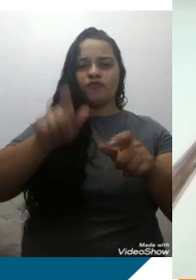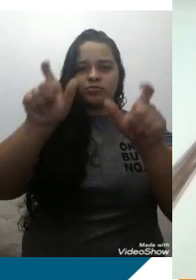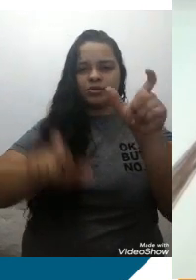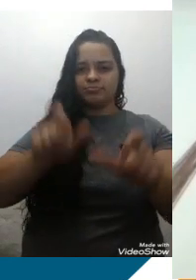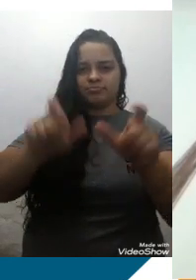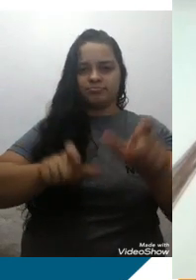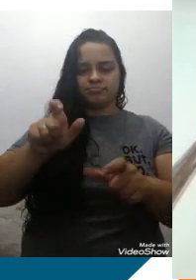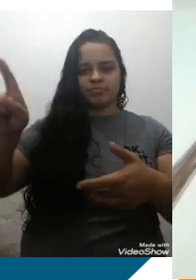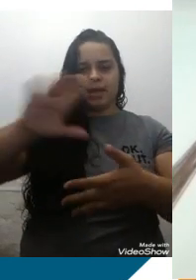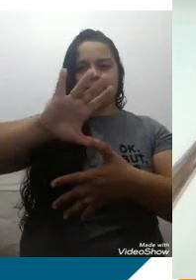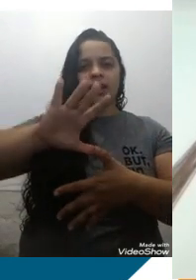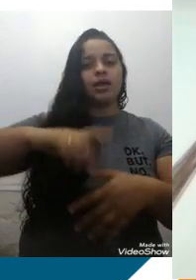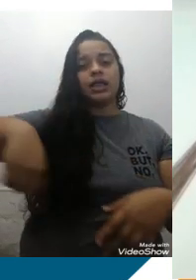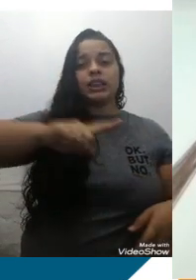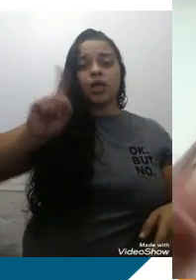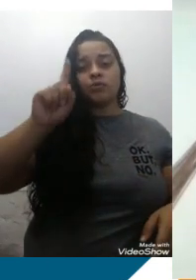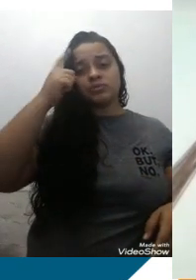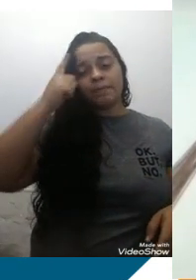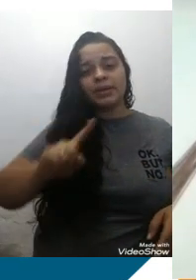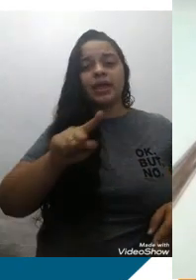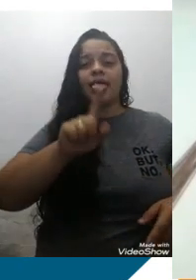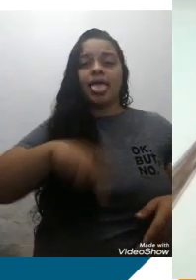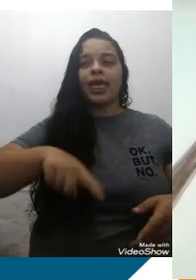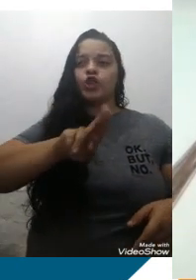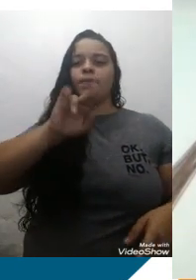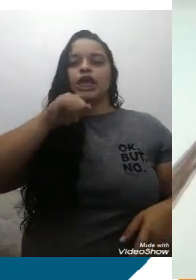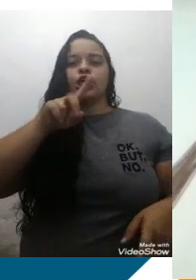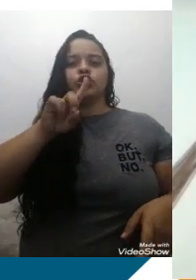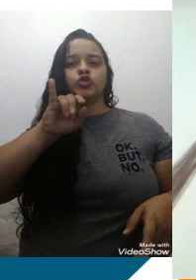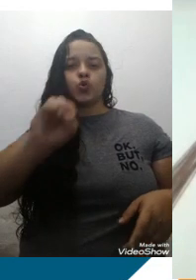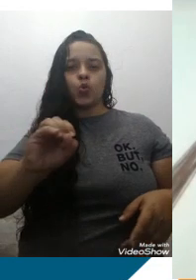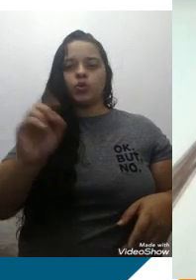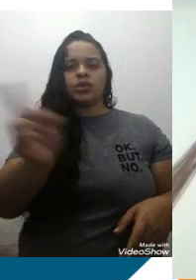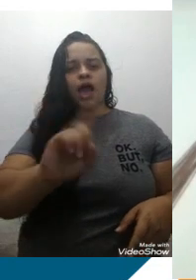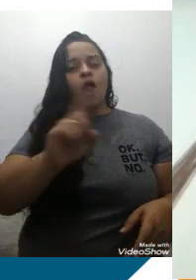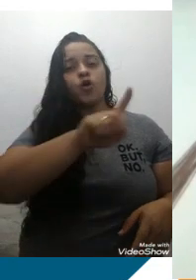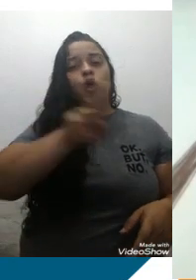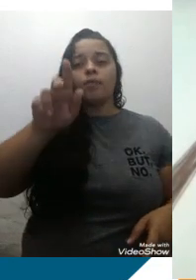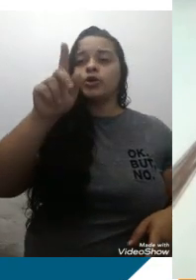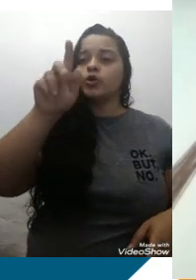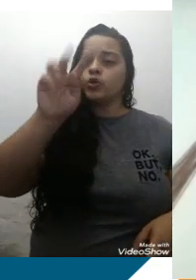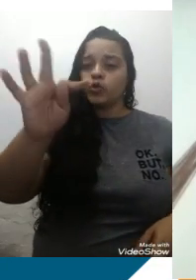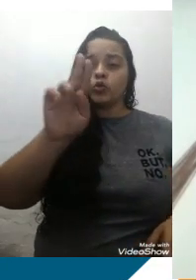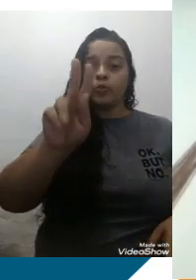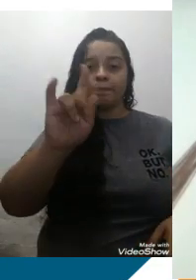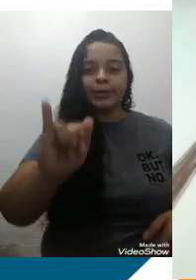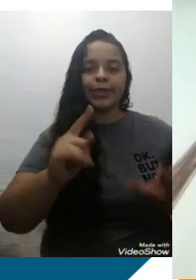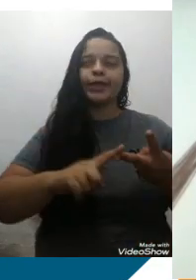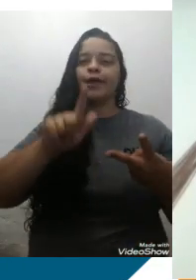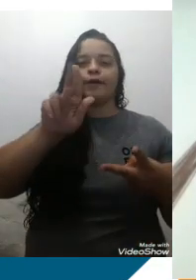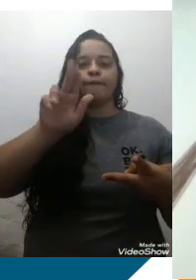nenhum se enxergava enquanto índio. Eles eram Guarani, Tupinambá, Nambicó. E mesmo assim, há um problema